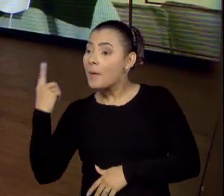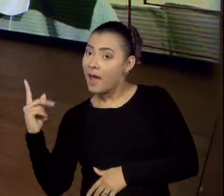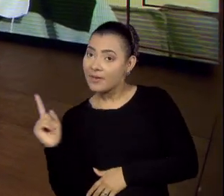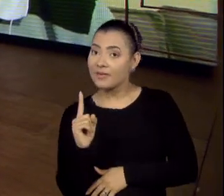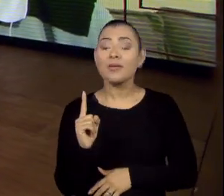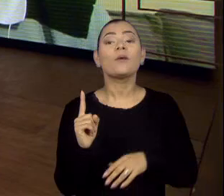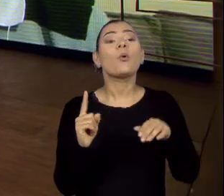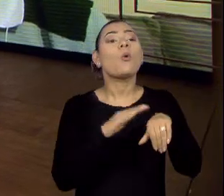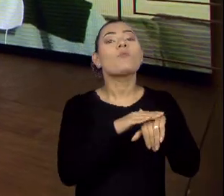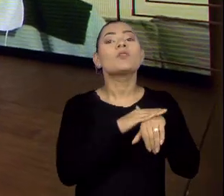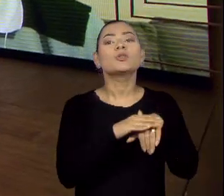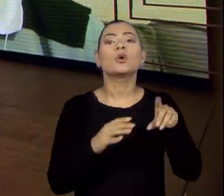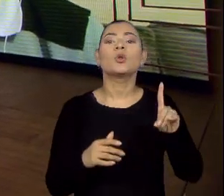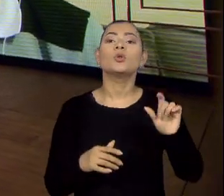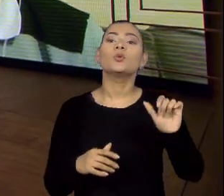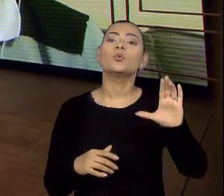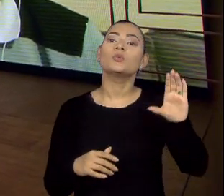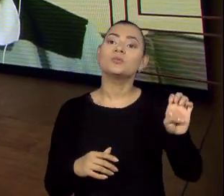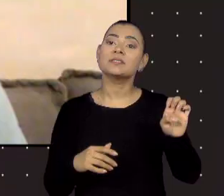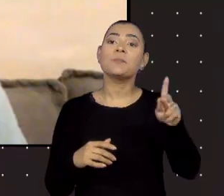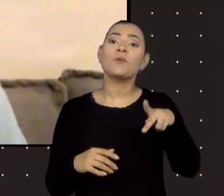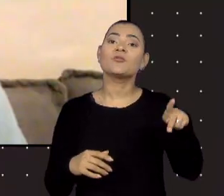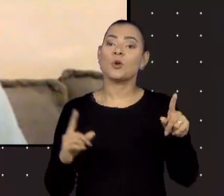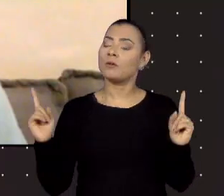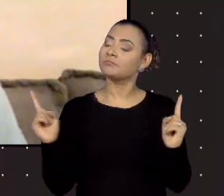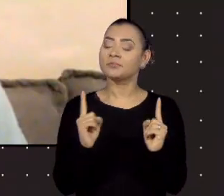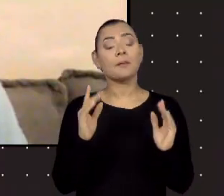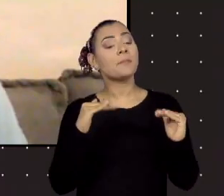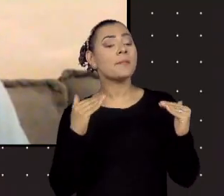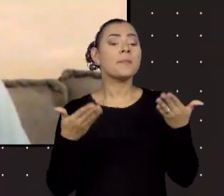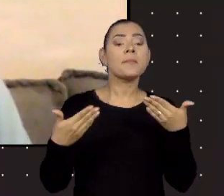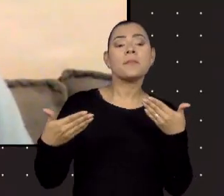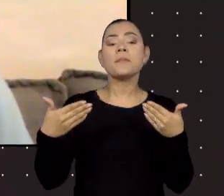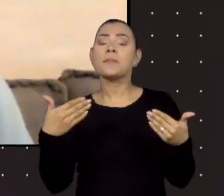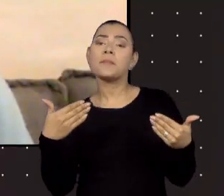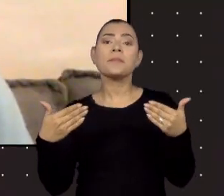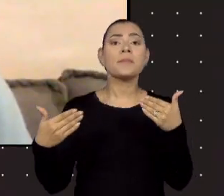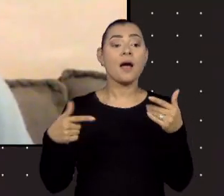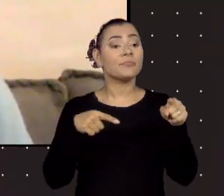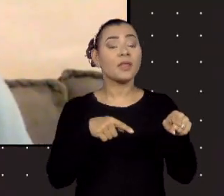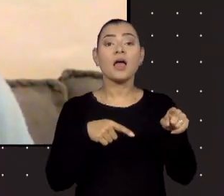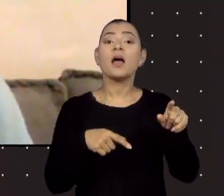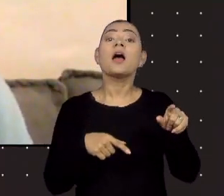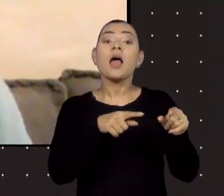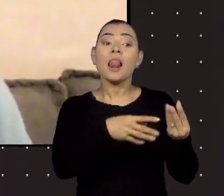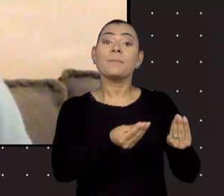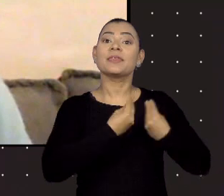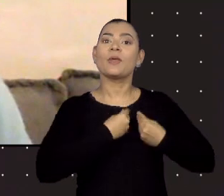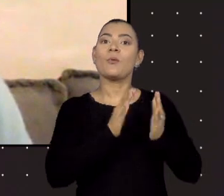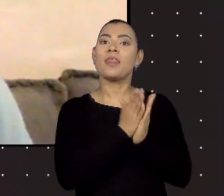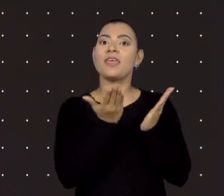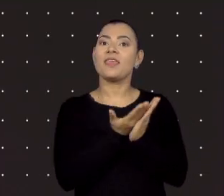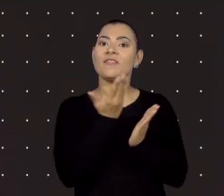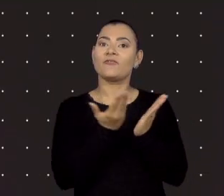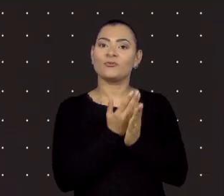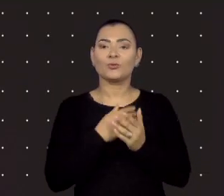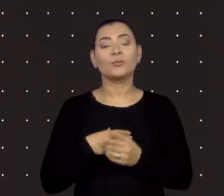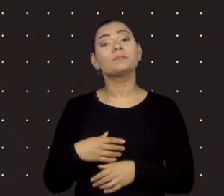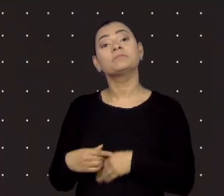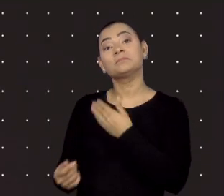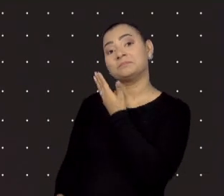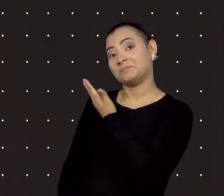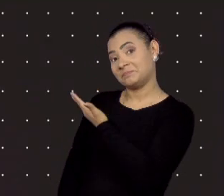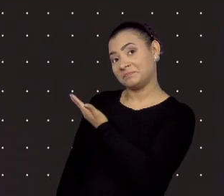a professora. E Lourdes me deu um livro. Falou, leia isso, Inácio. O Patinho